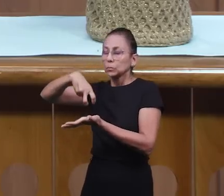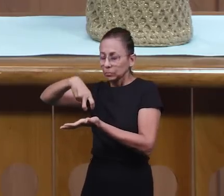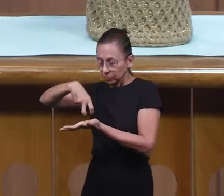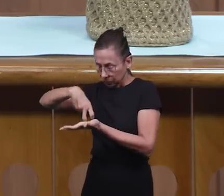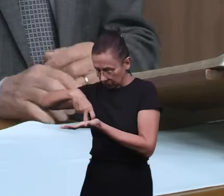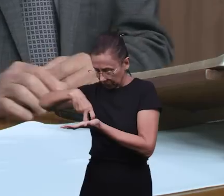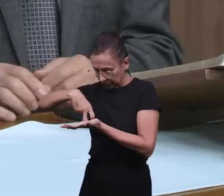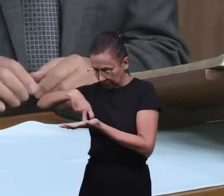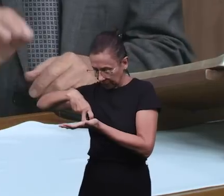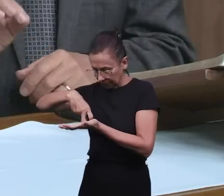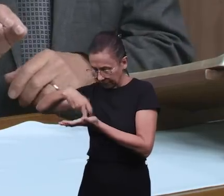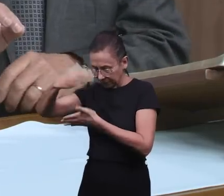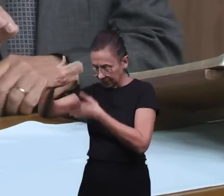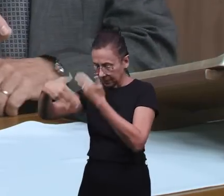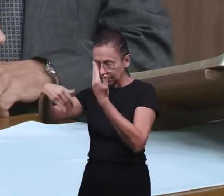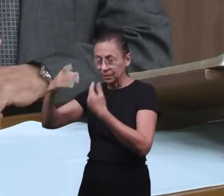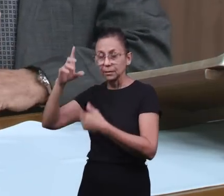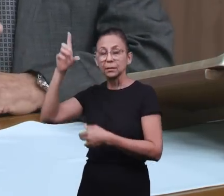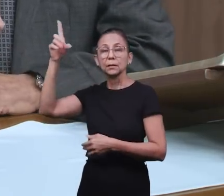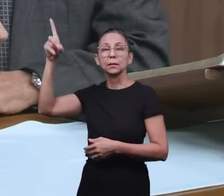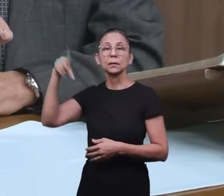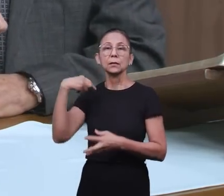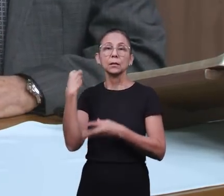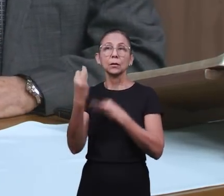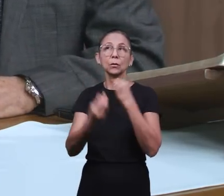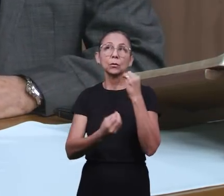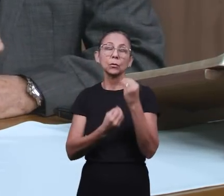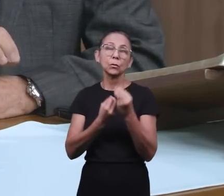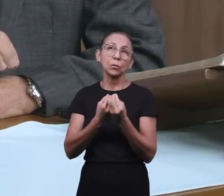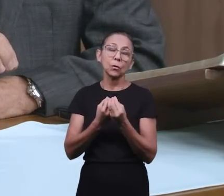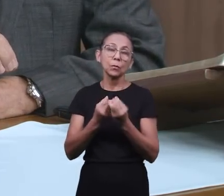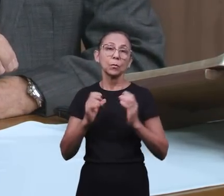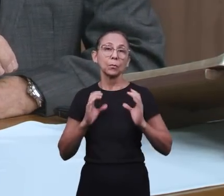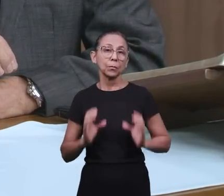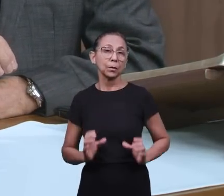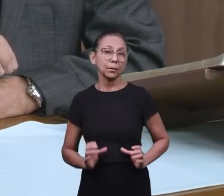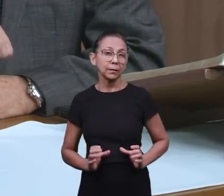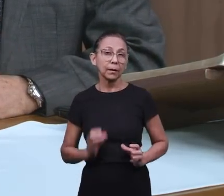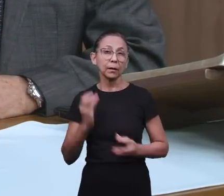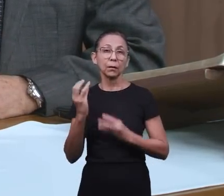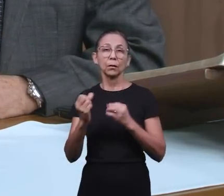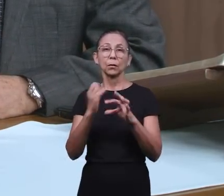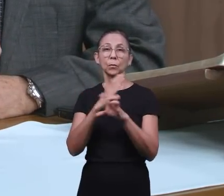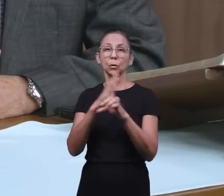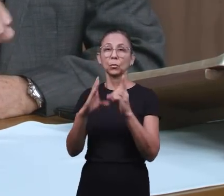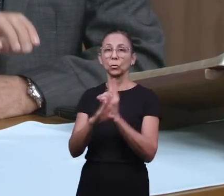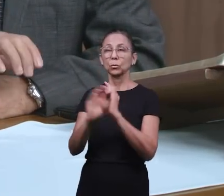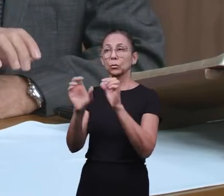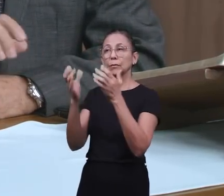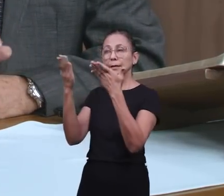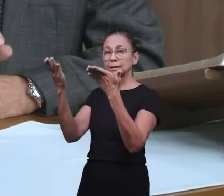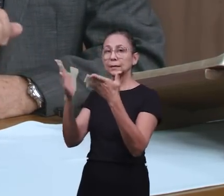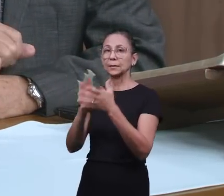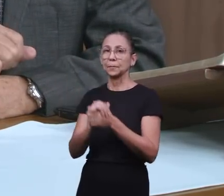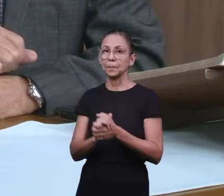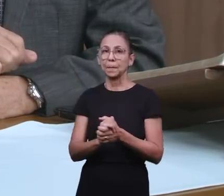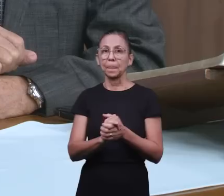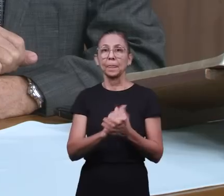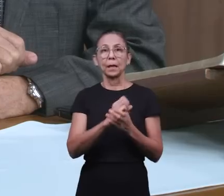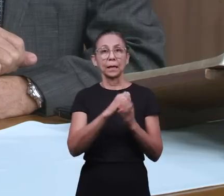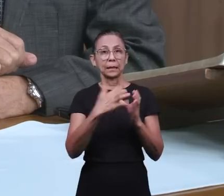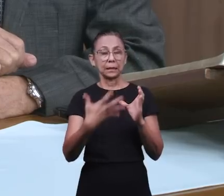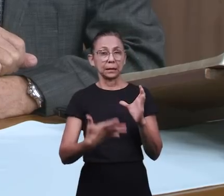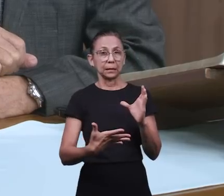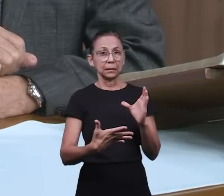Ou seja, ele fala da forma de cultuar ao Senhor, que é uma das características do culto do Velho